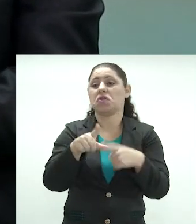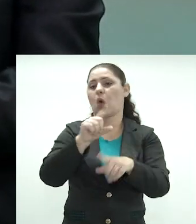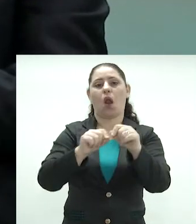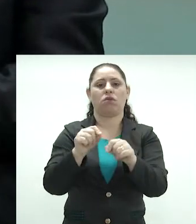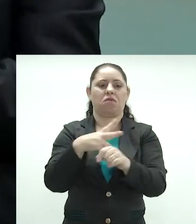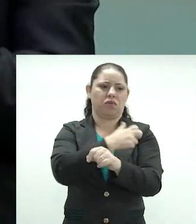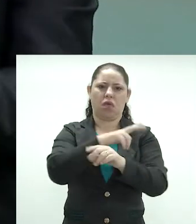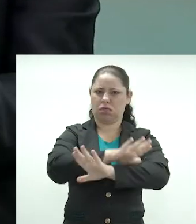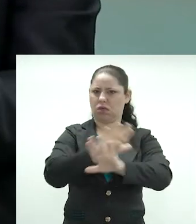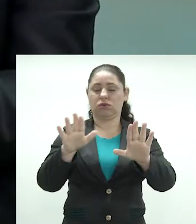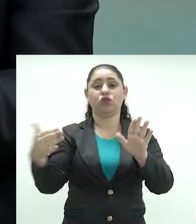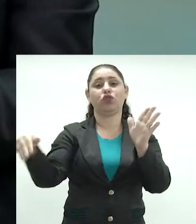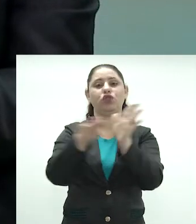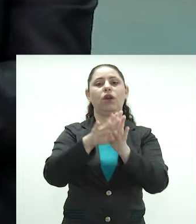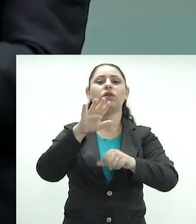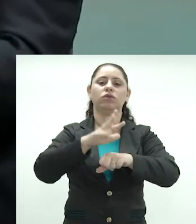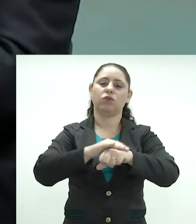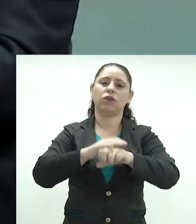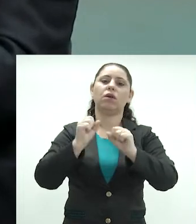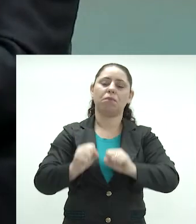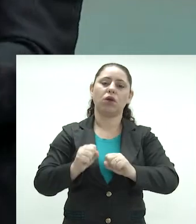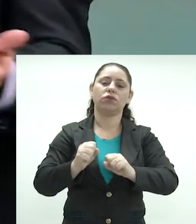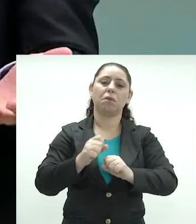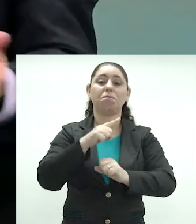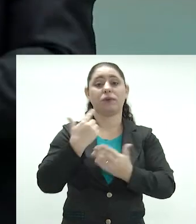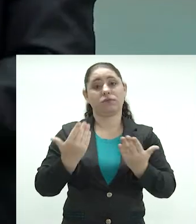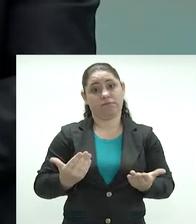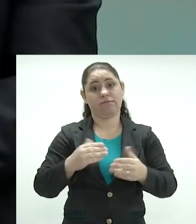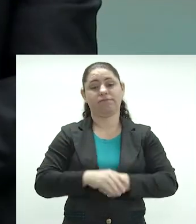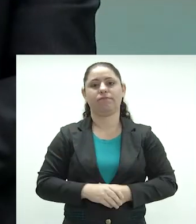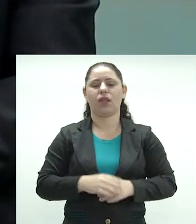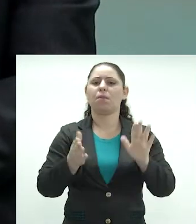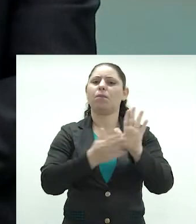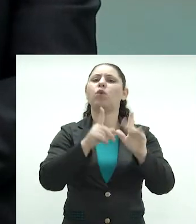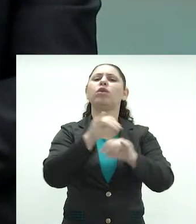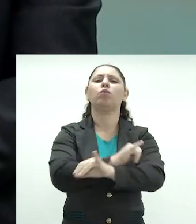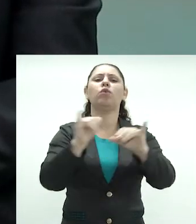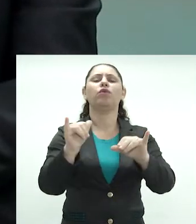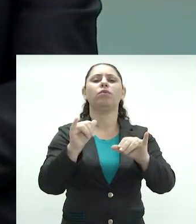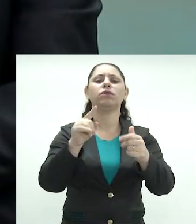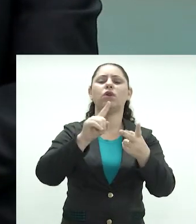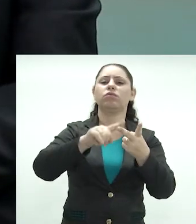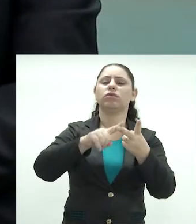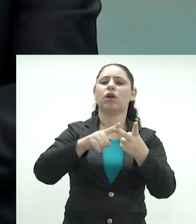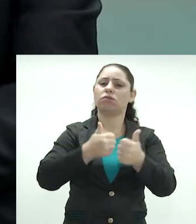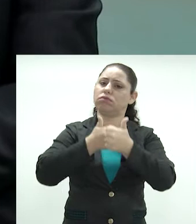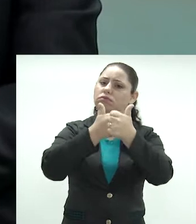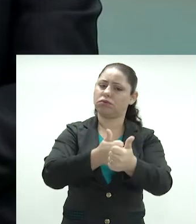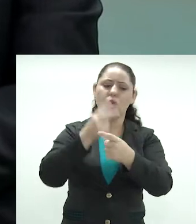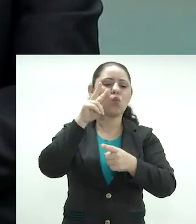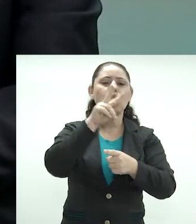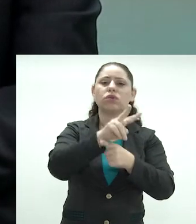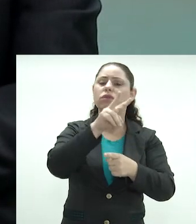disponibilidade de vacina que optam por não vacinar. Aí chega a doença, pode pagar um preço caro. Então, o papel, em primeiro lugar, é de informação,